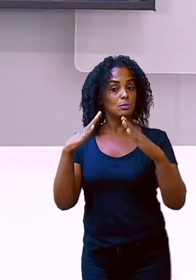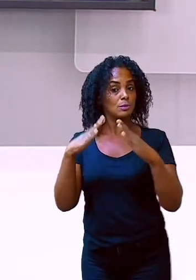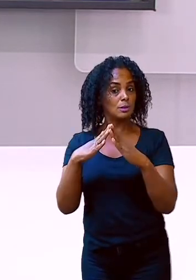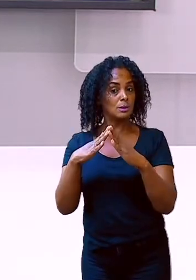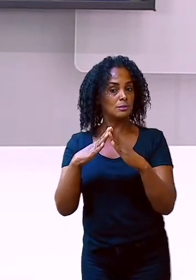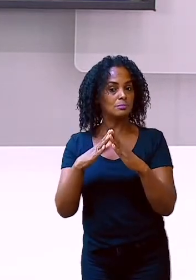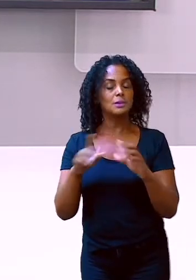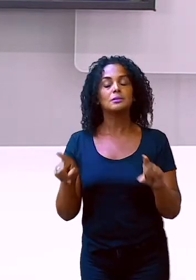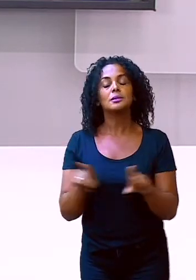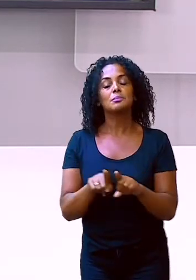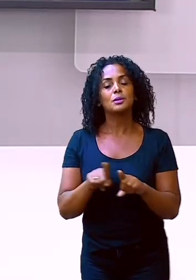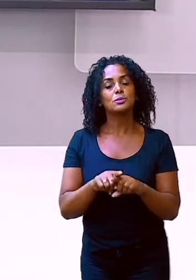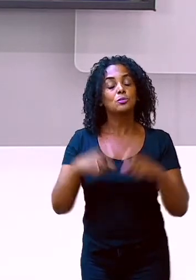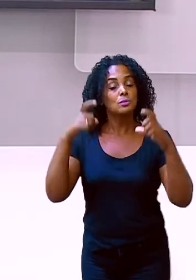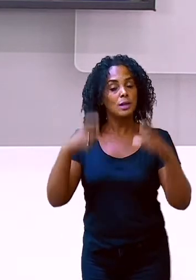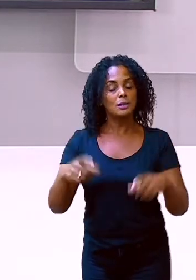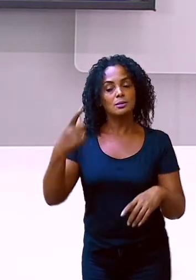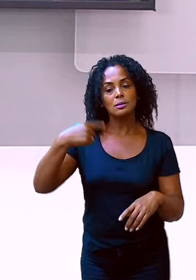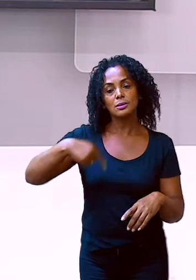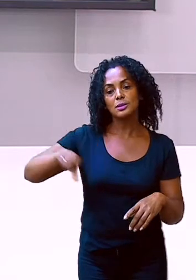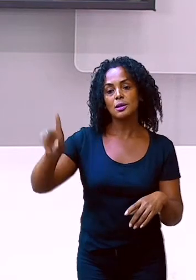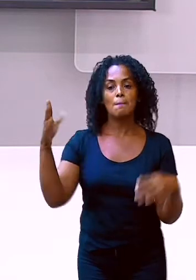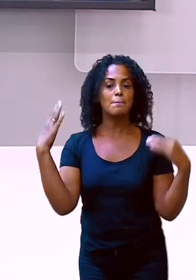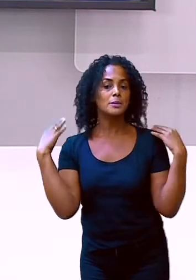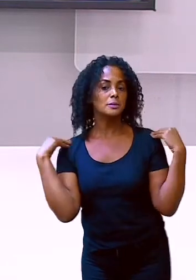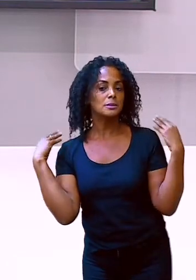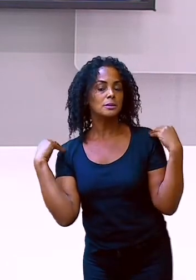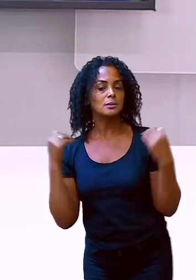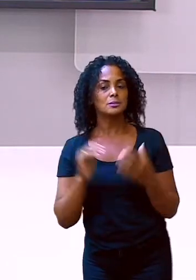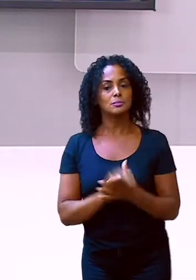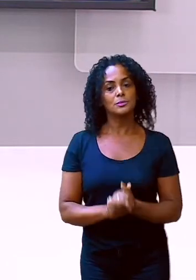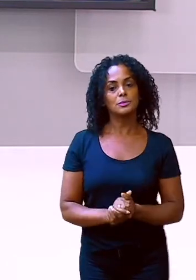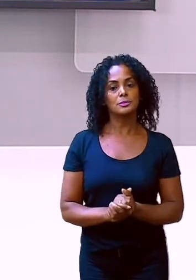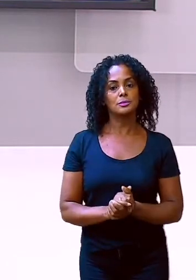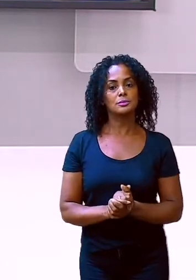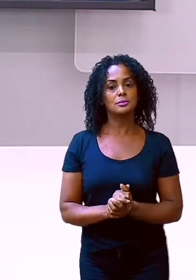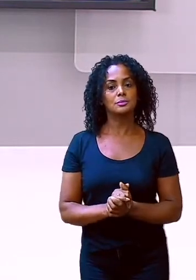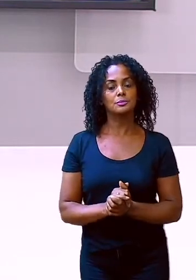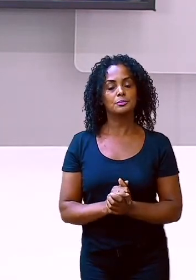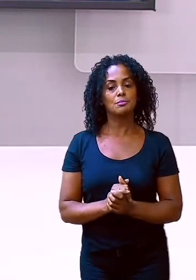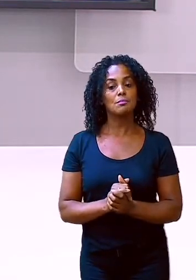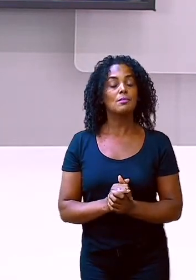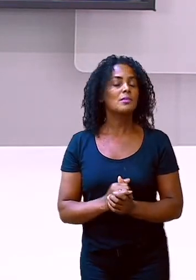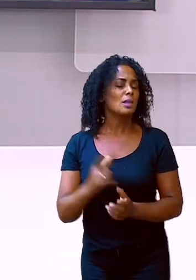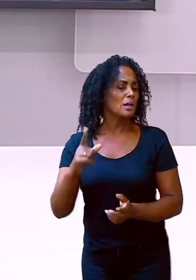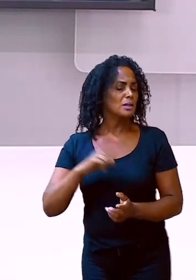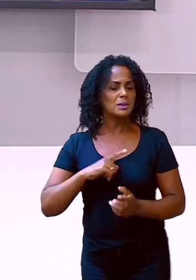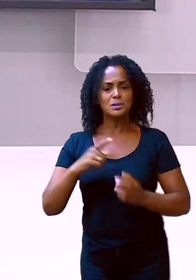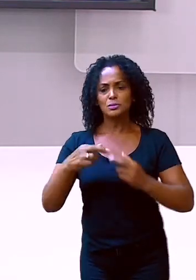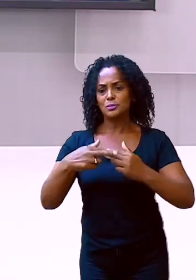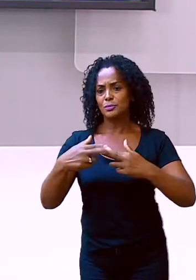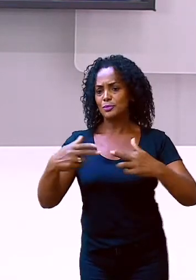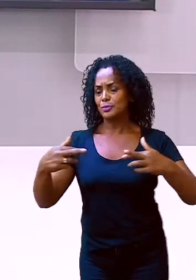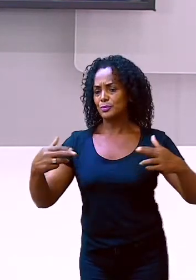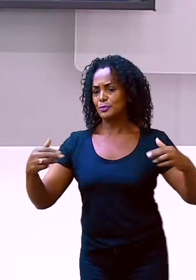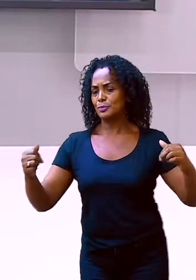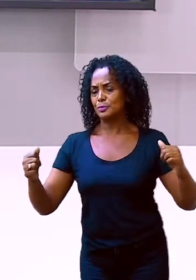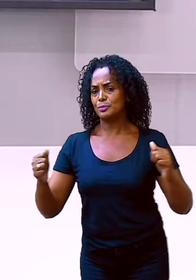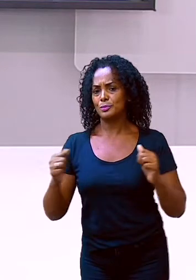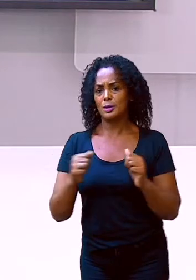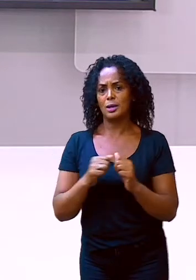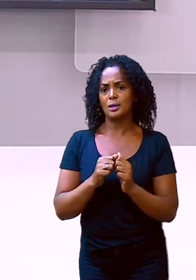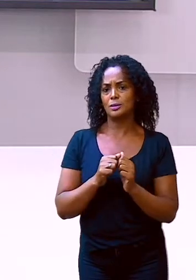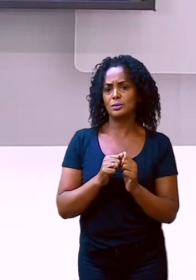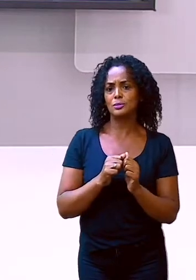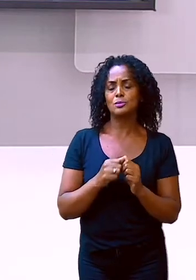não é isso mesmo? Como que são representados esses lugares? Então, existem várias formas de representar os